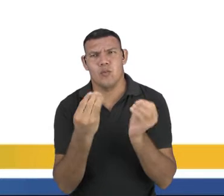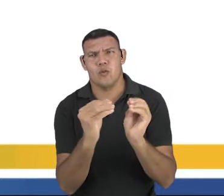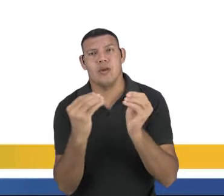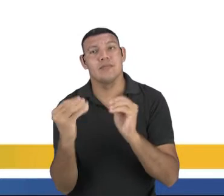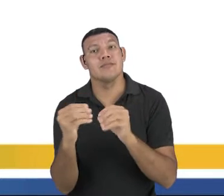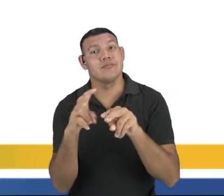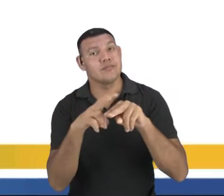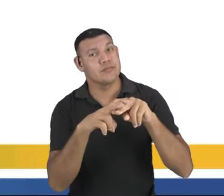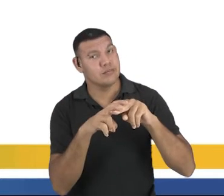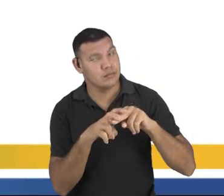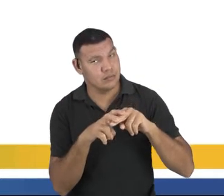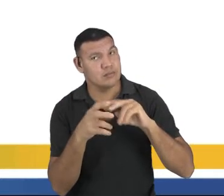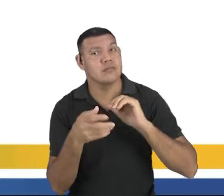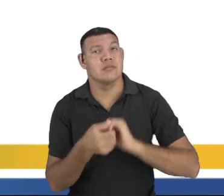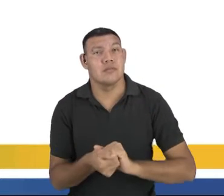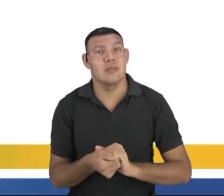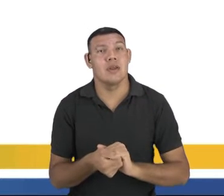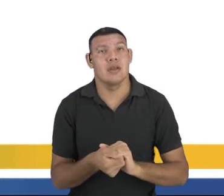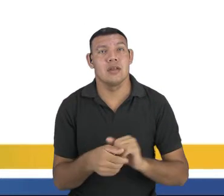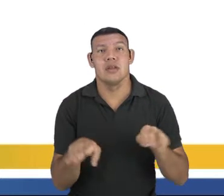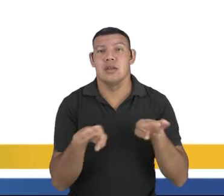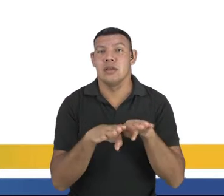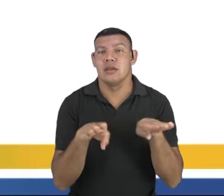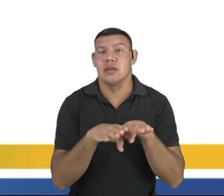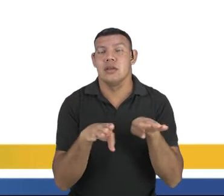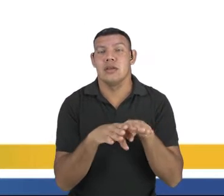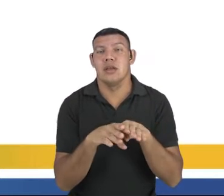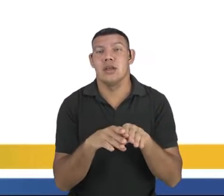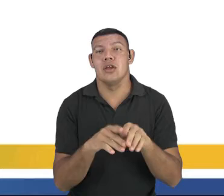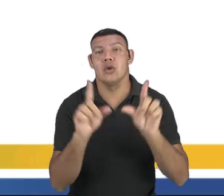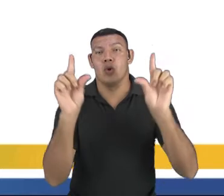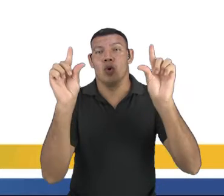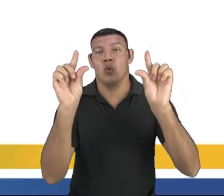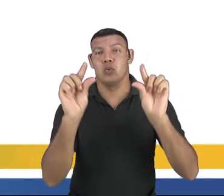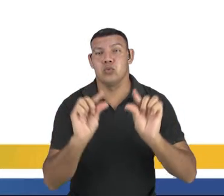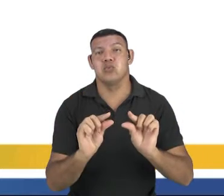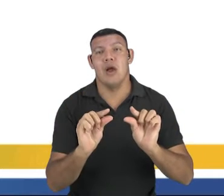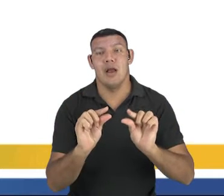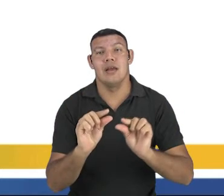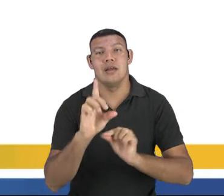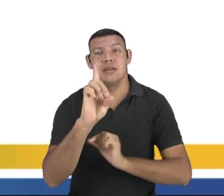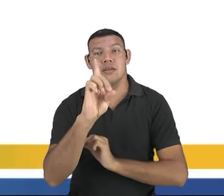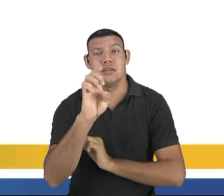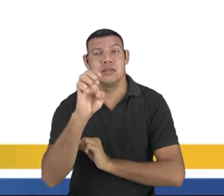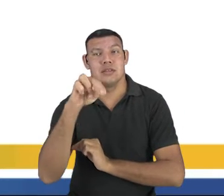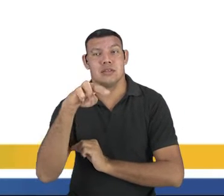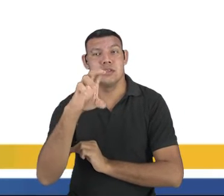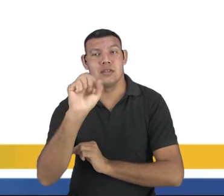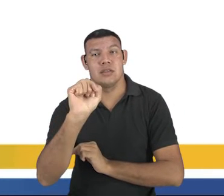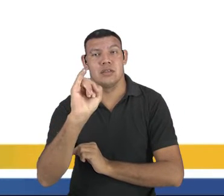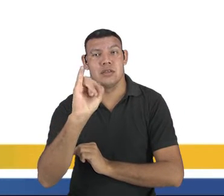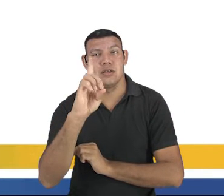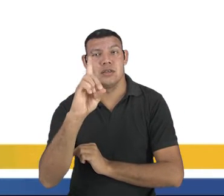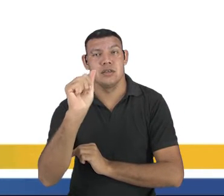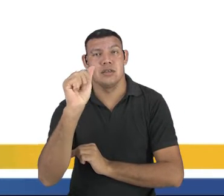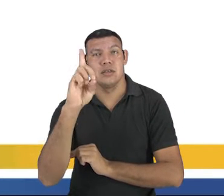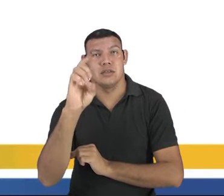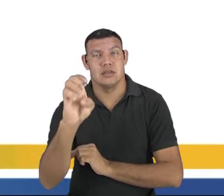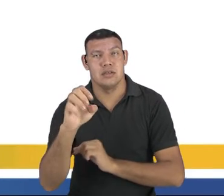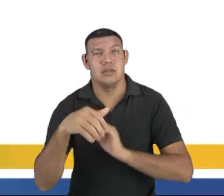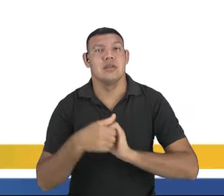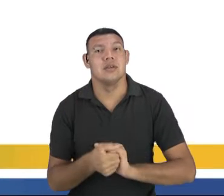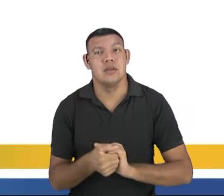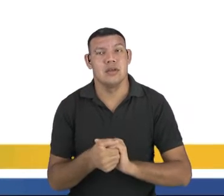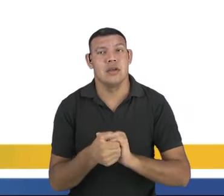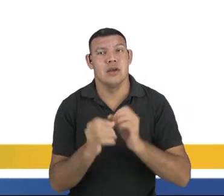isso, inclusive, é diminuída a densidade da água, né? Como vai afastando um pouquinho, vai ficando mais denso.